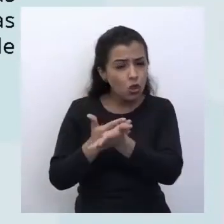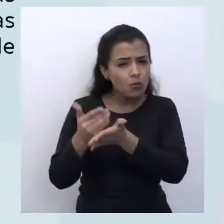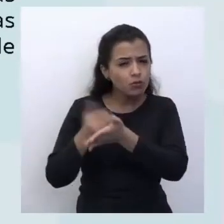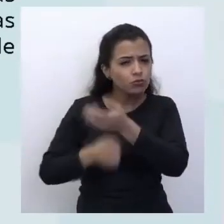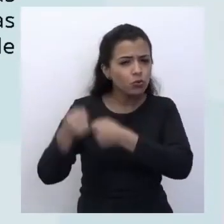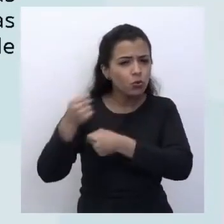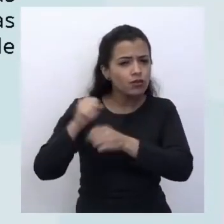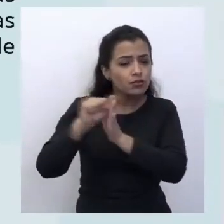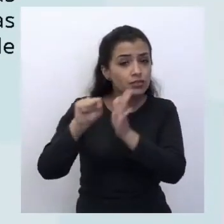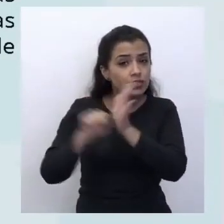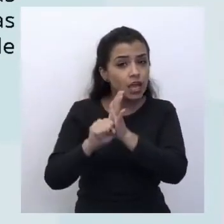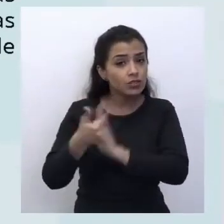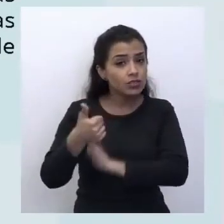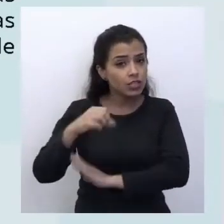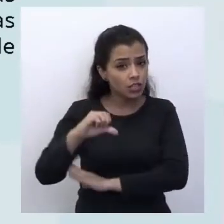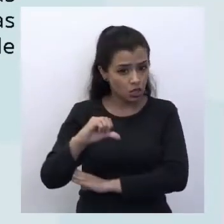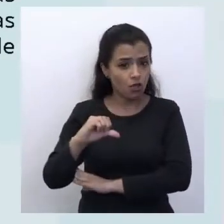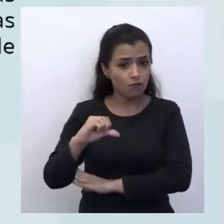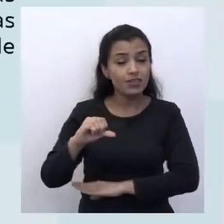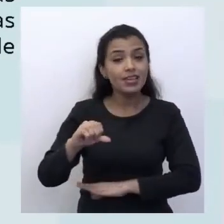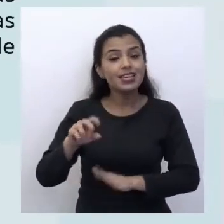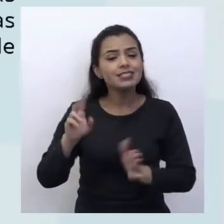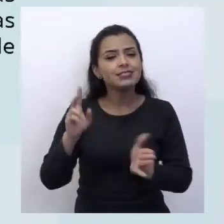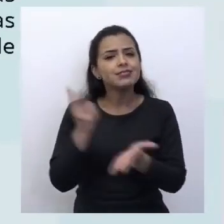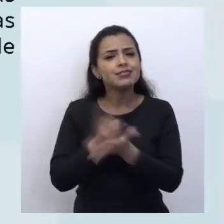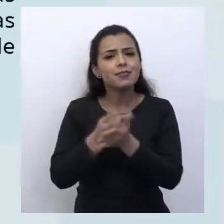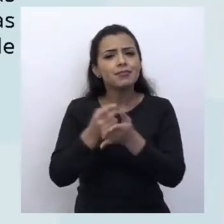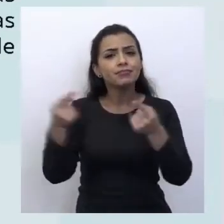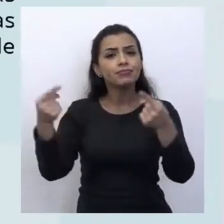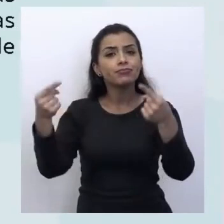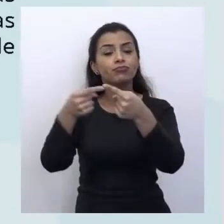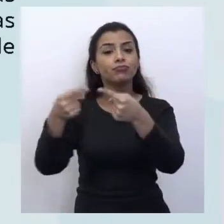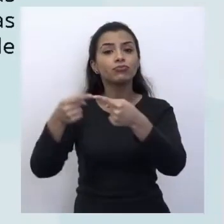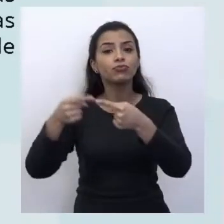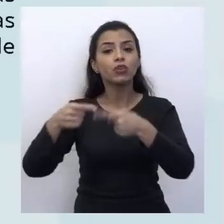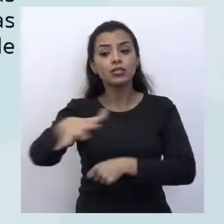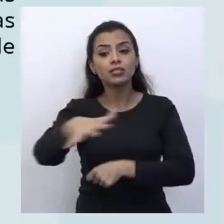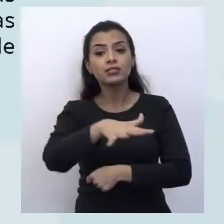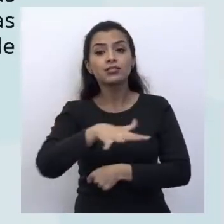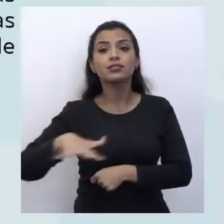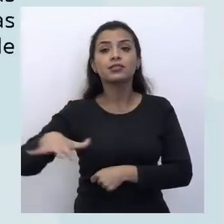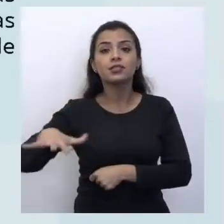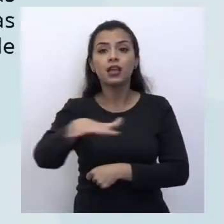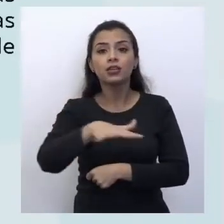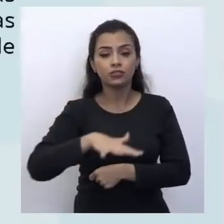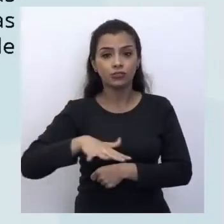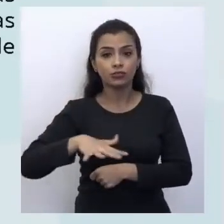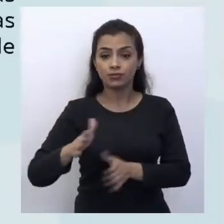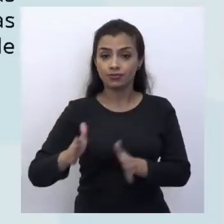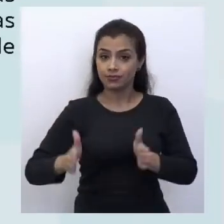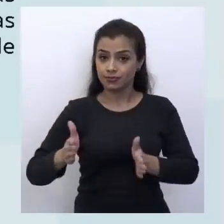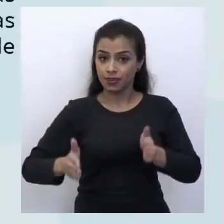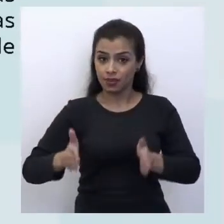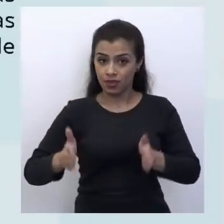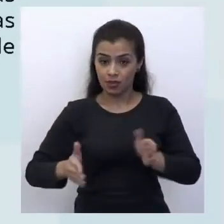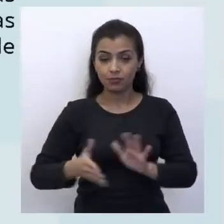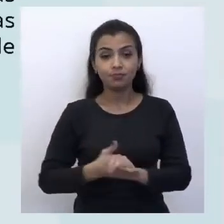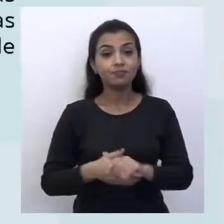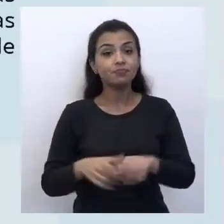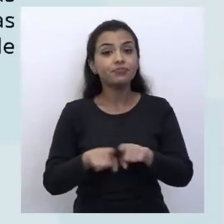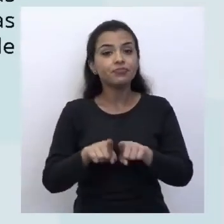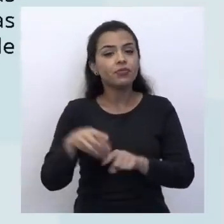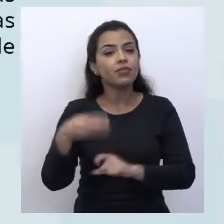conformidade com os fundamentos estéticos da época, e se expandiu no século XX, com inovações nas concepções e nas